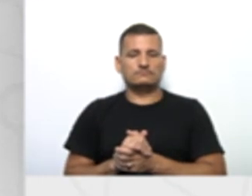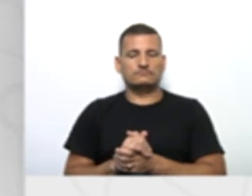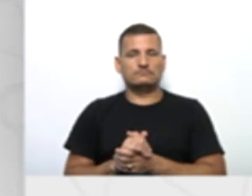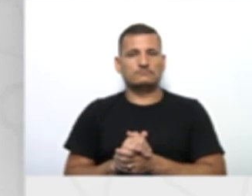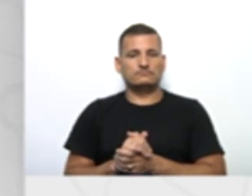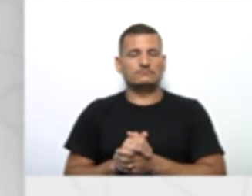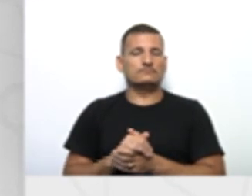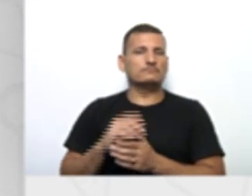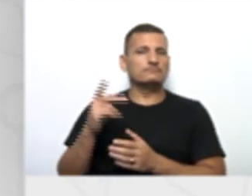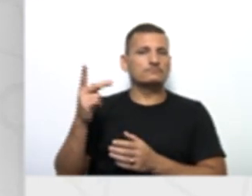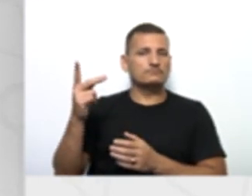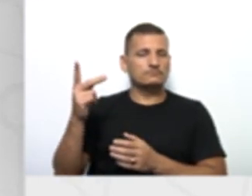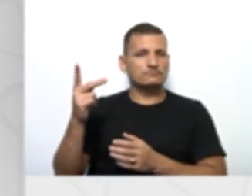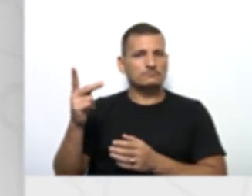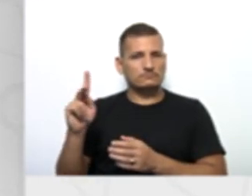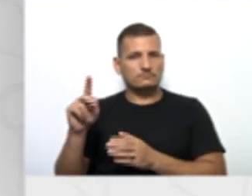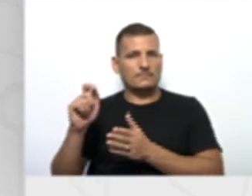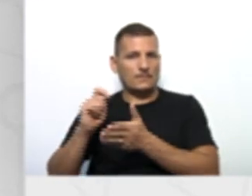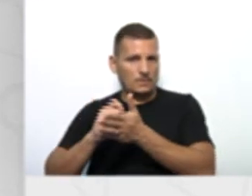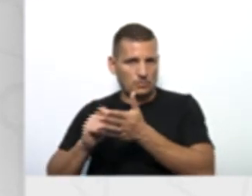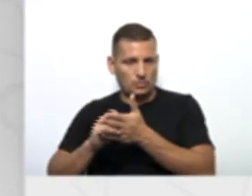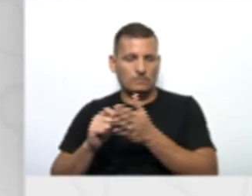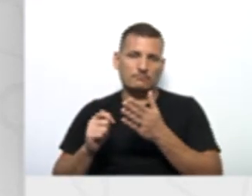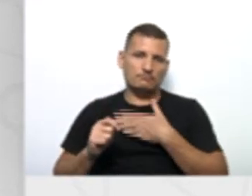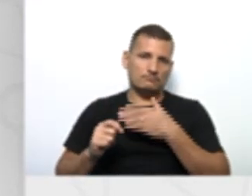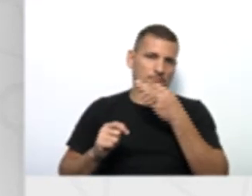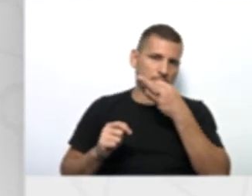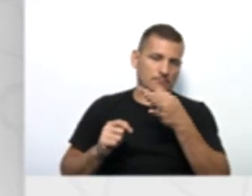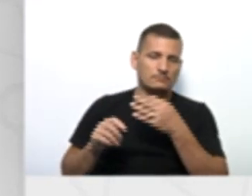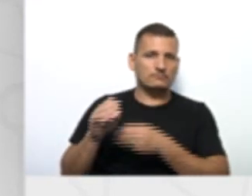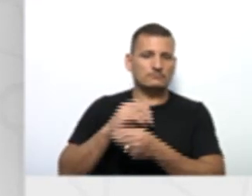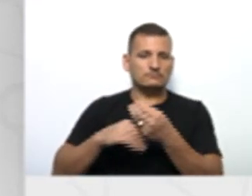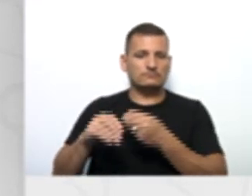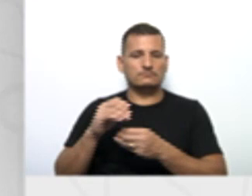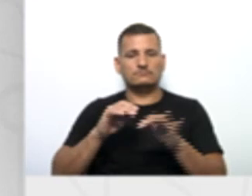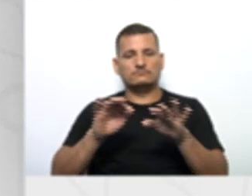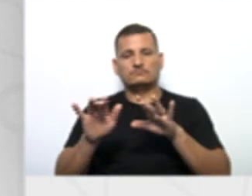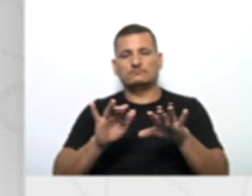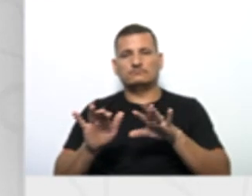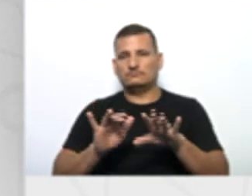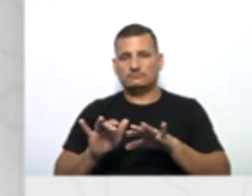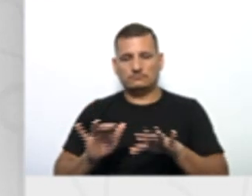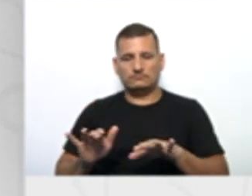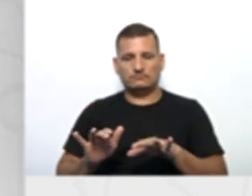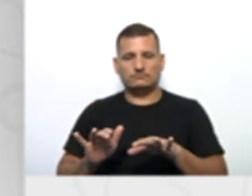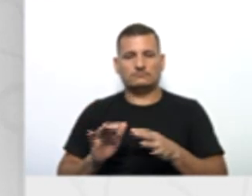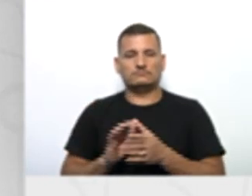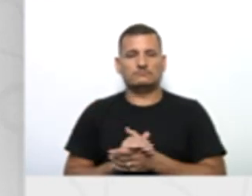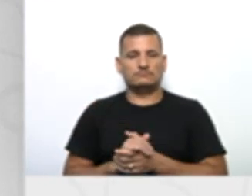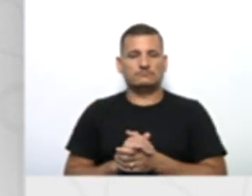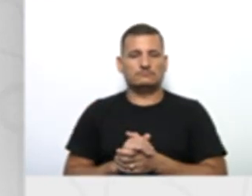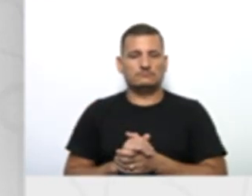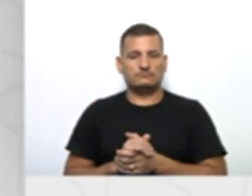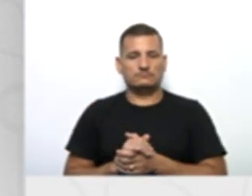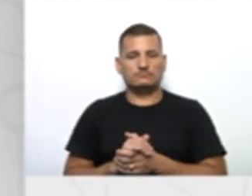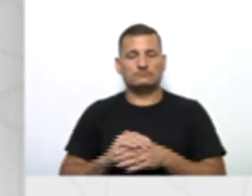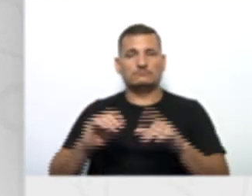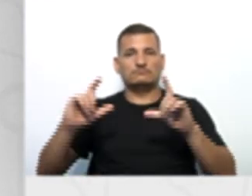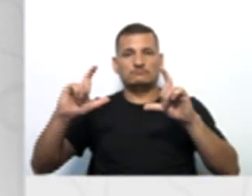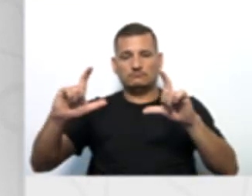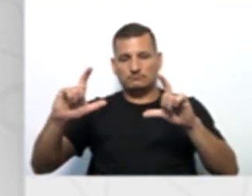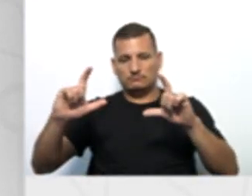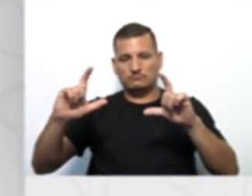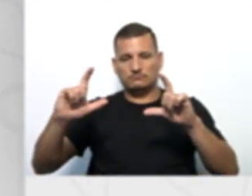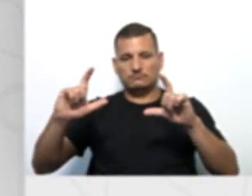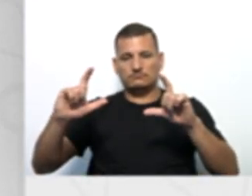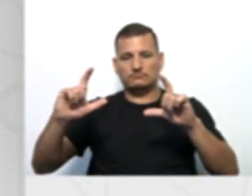ideia dele, com as minhas palavras. Eu só tenho que indicar que não é meu. Como é que eu faço isso? Entre parênteses, autor em